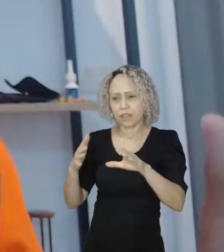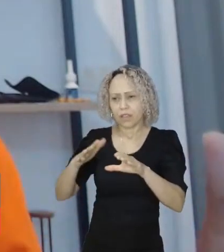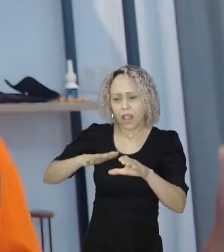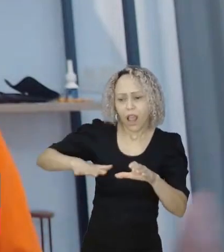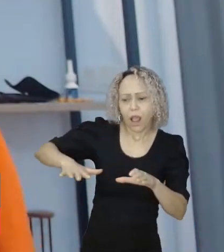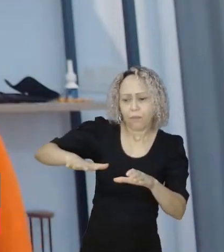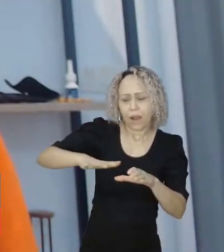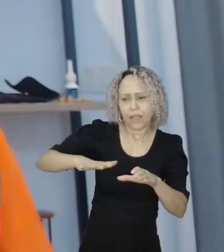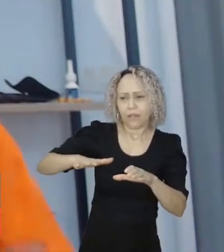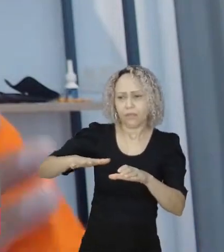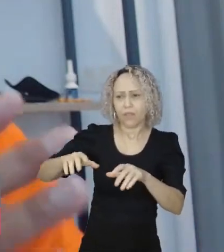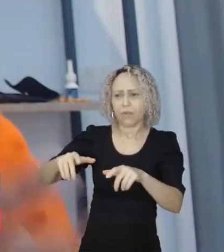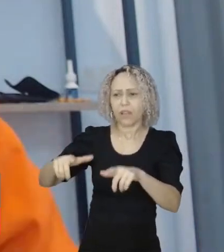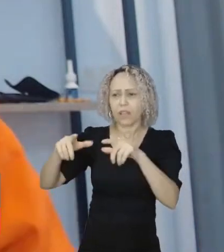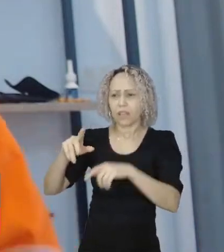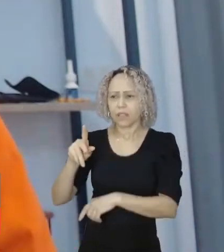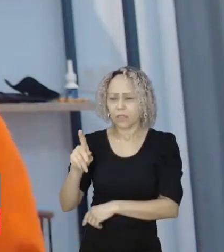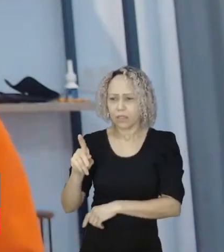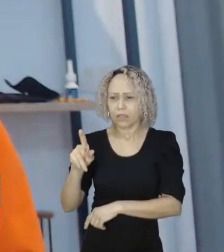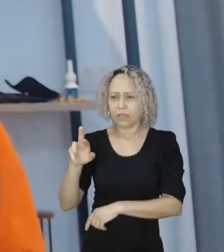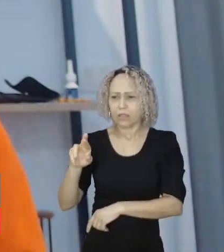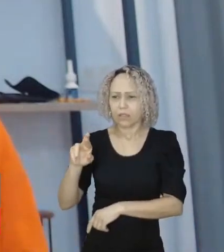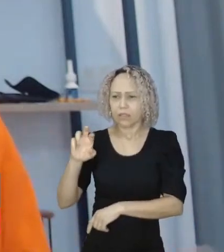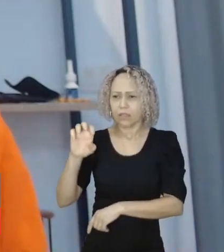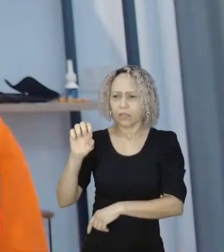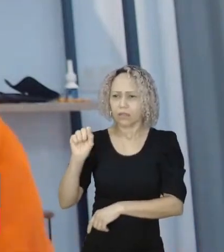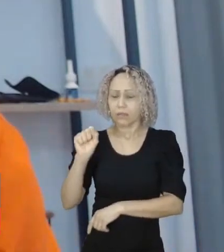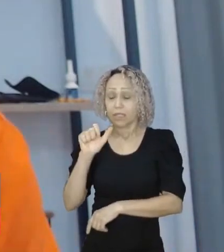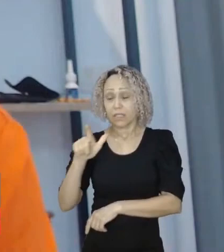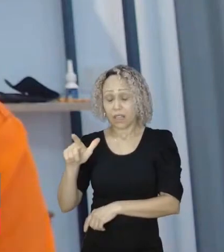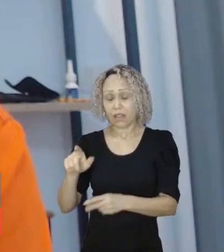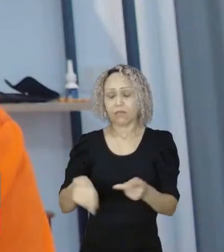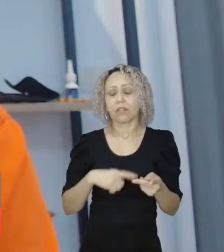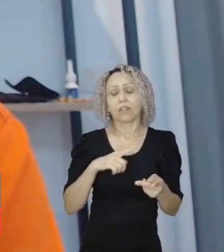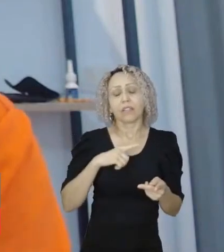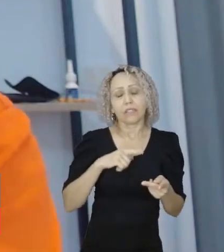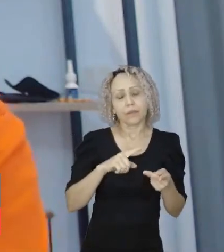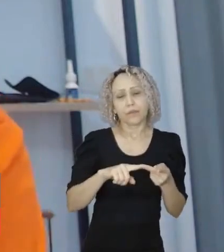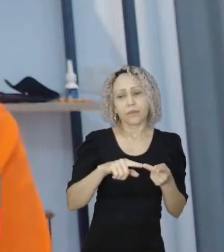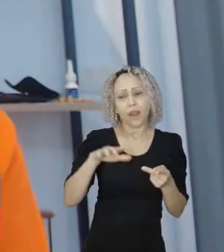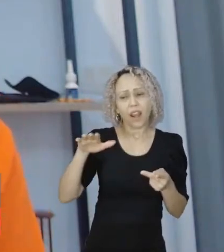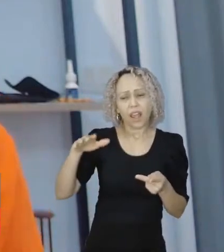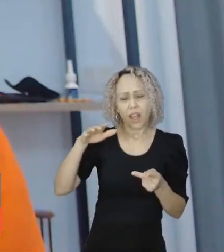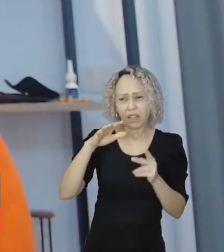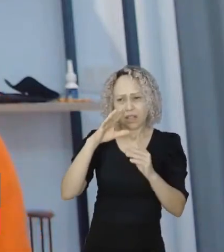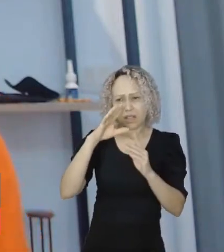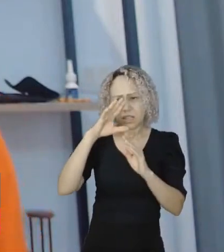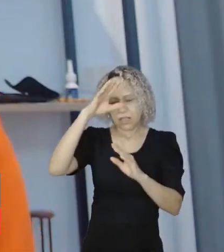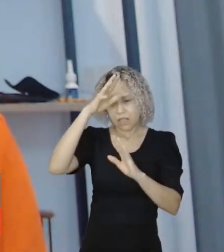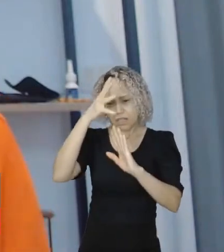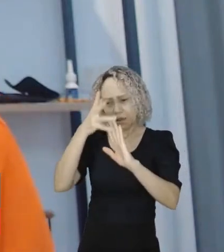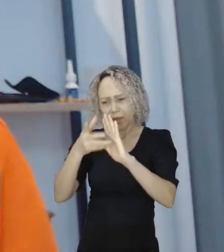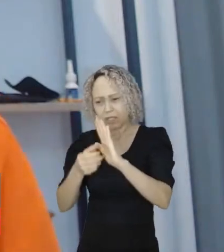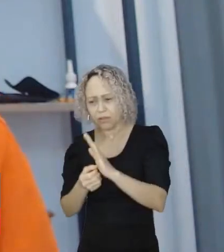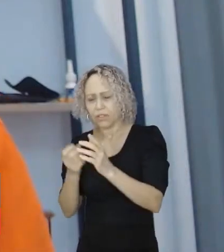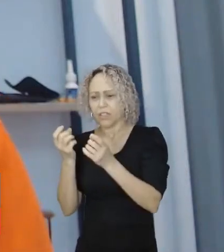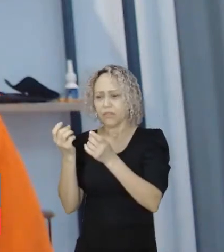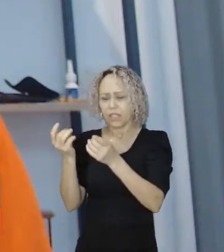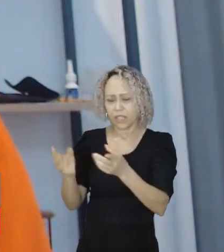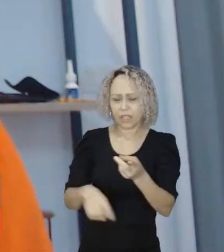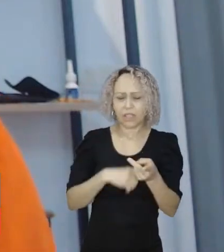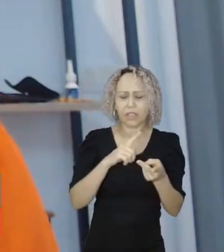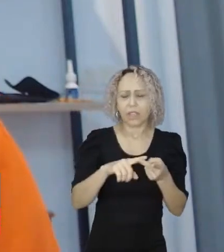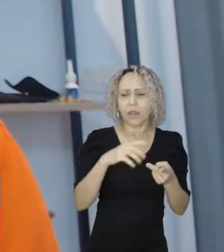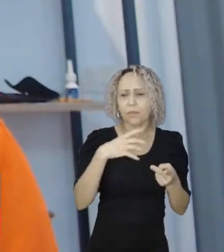serão feitos ali no polo de Urucu, que seria privatizado no Amazonas, no polo Bahia Terra, que seria privatizado na Bahia, voltam a